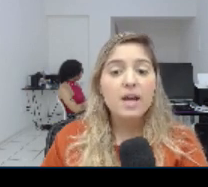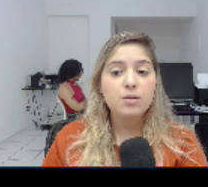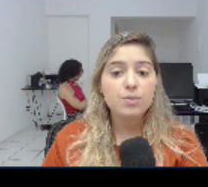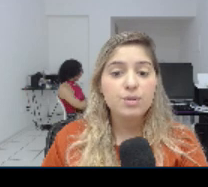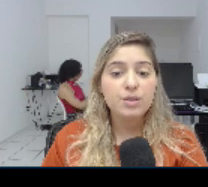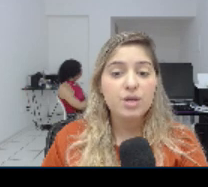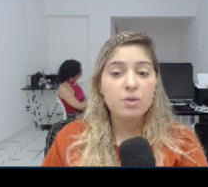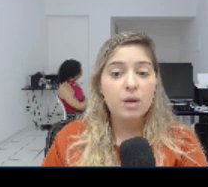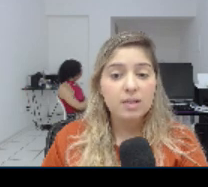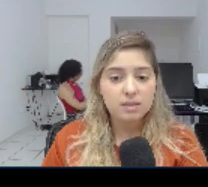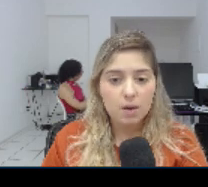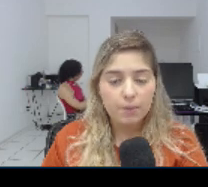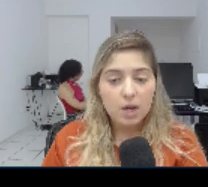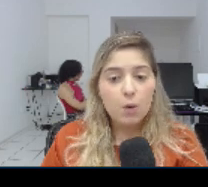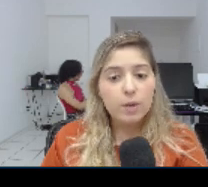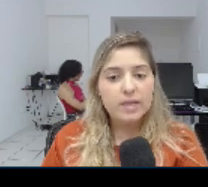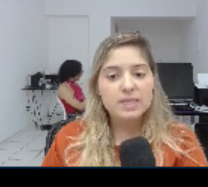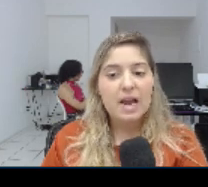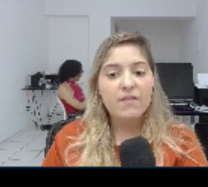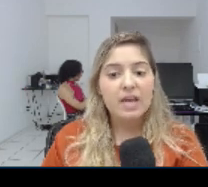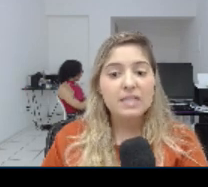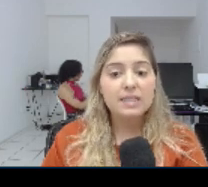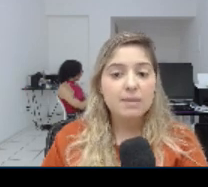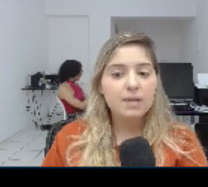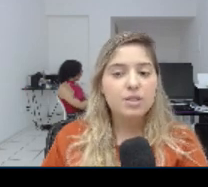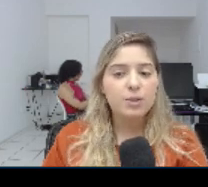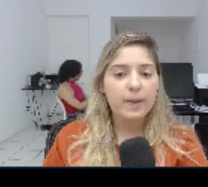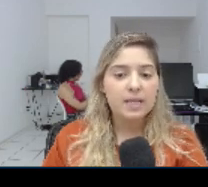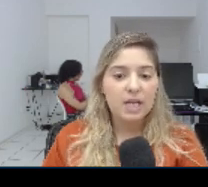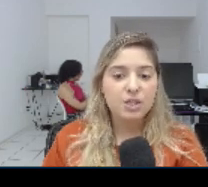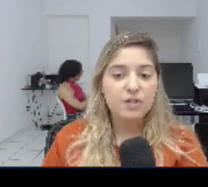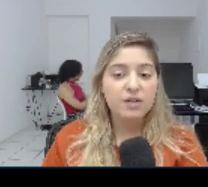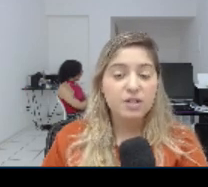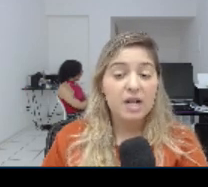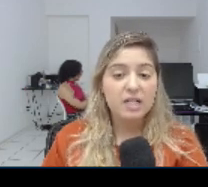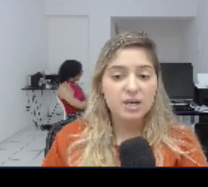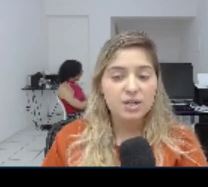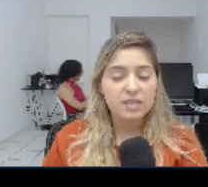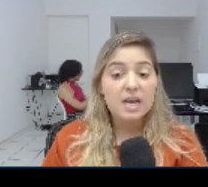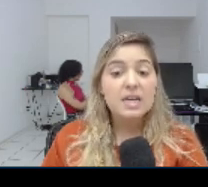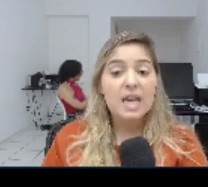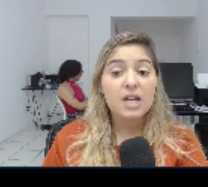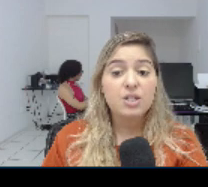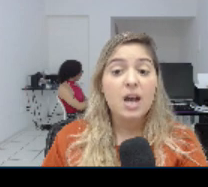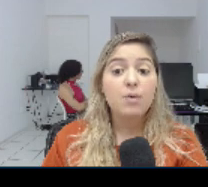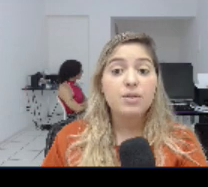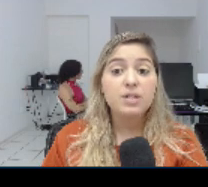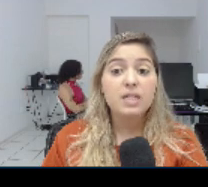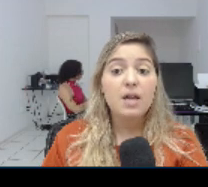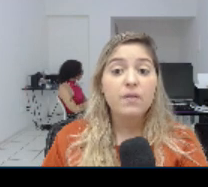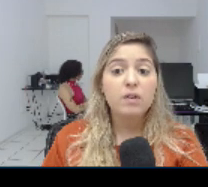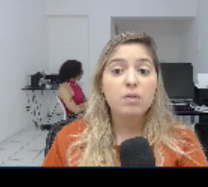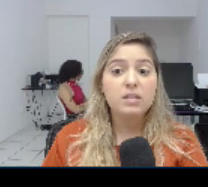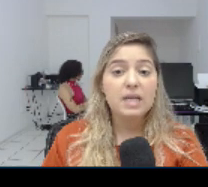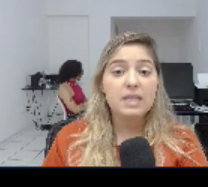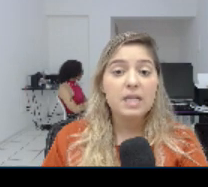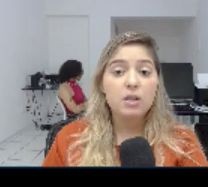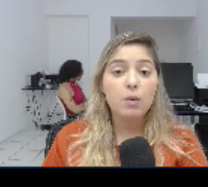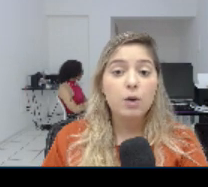com reajustes de educação. O IPCA vem acima de expectativa de analistas, que era de alta de